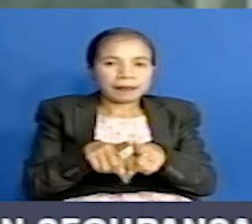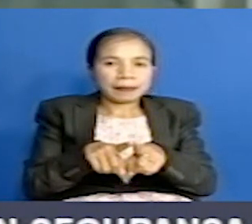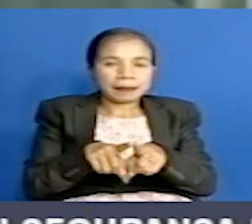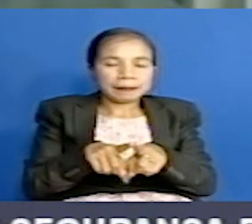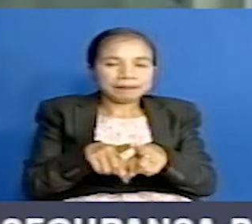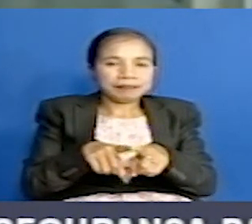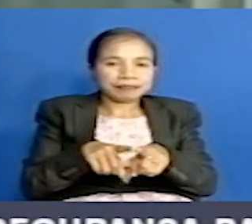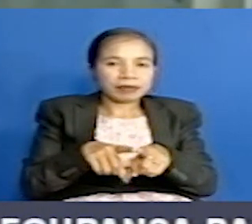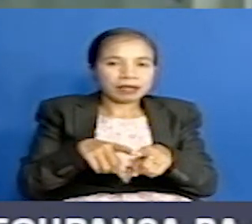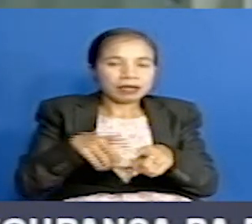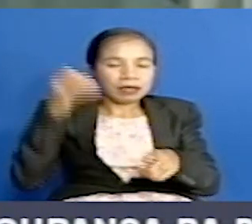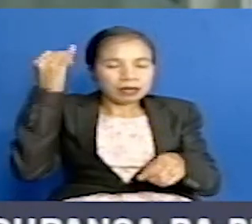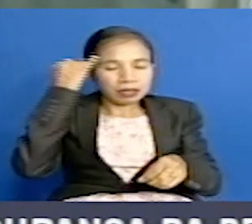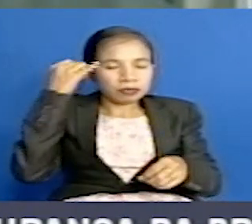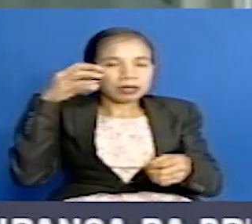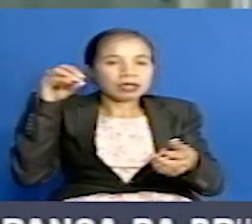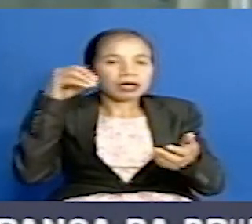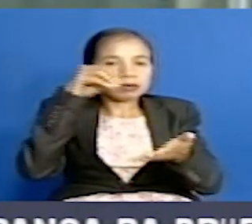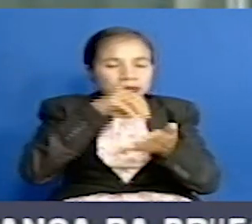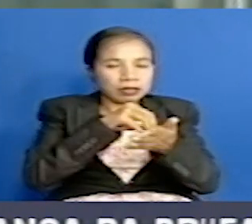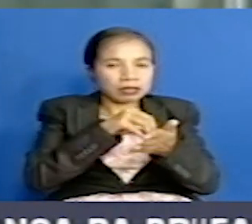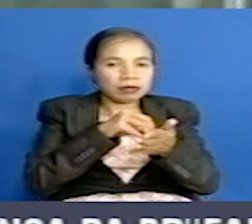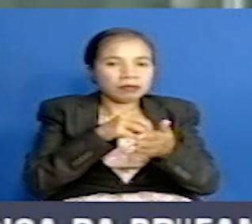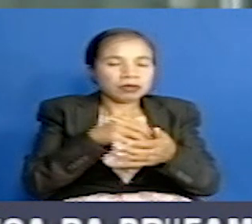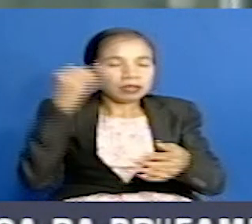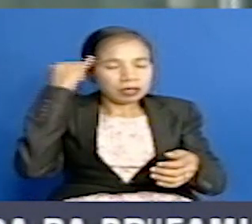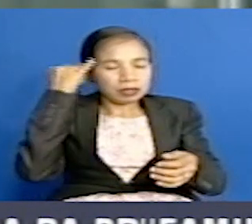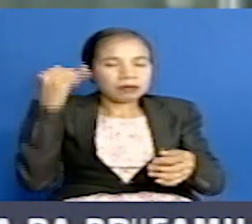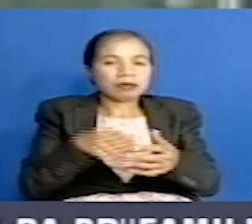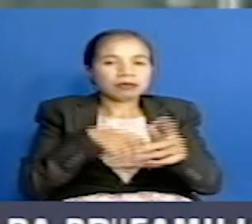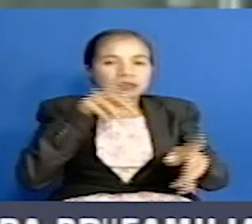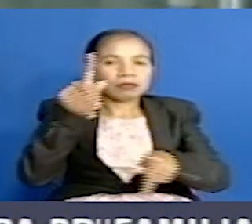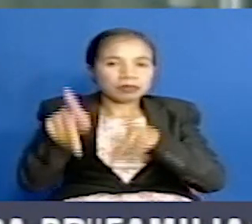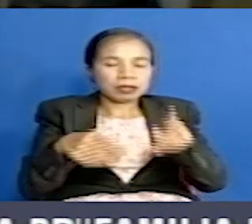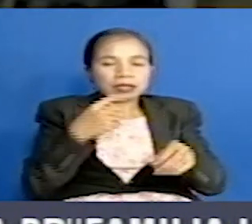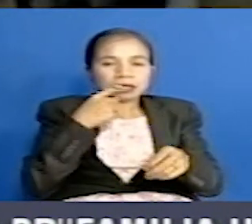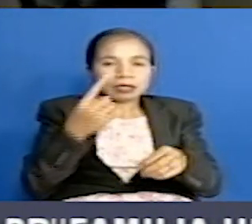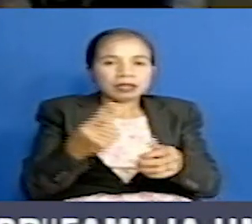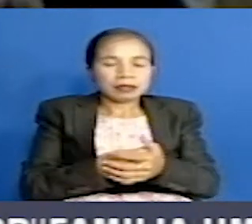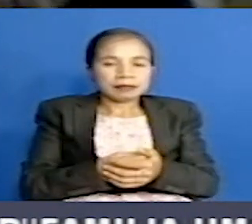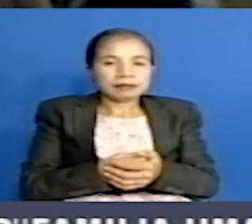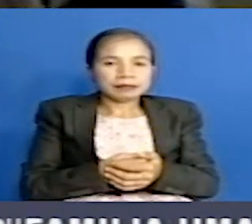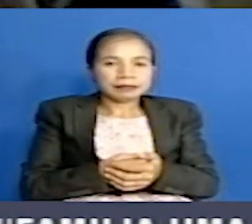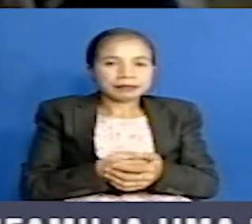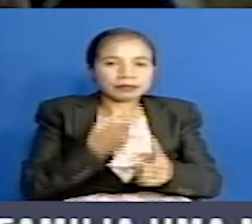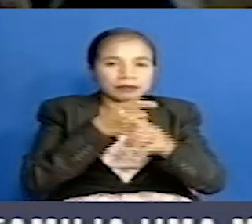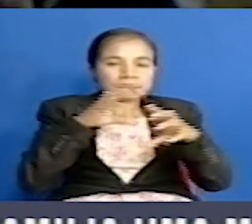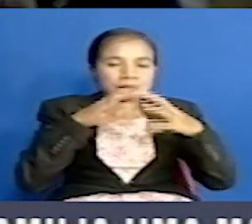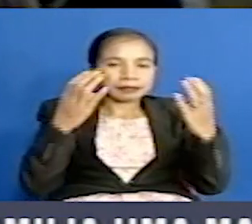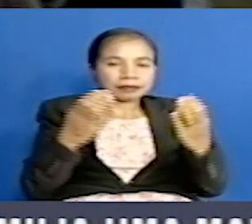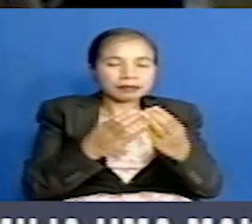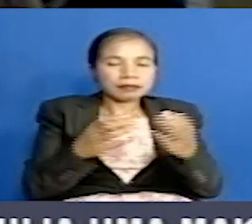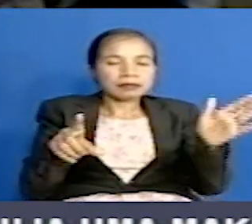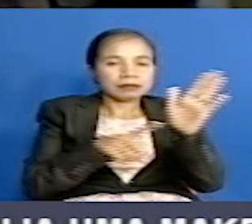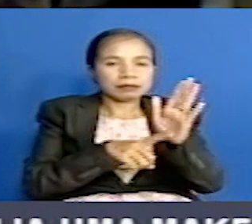hanesan mecanismo ida atu acumula opinião comunidade sira dia afirma kata cenário husi conselho